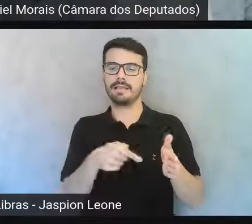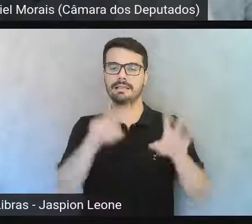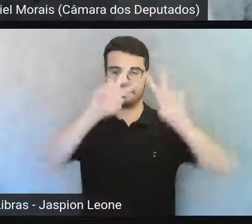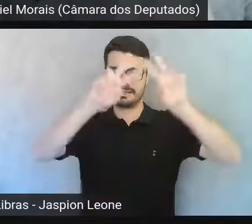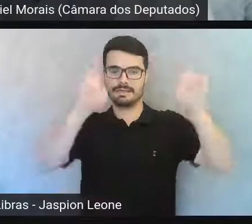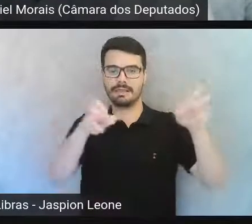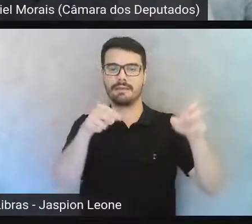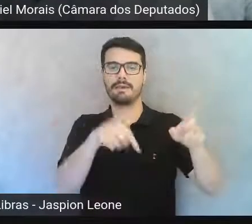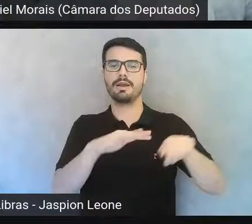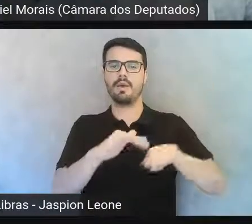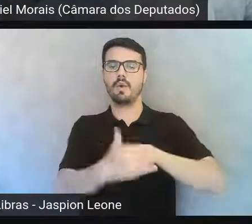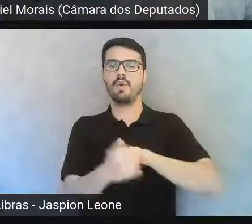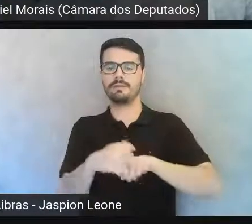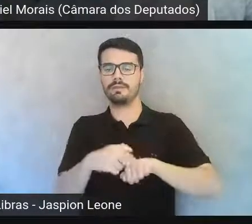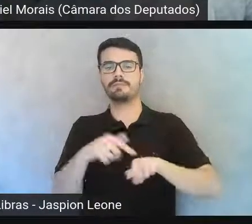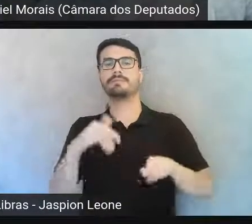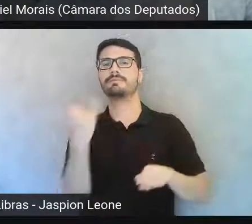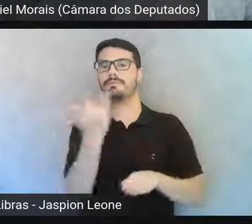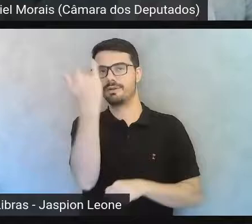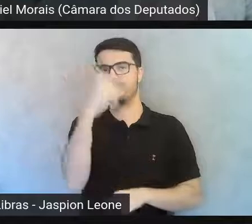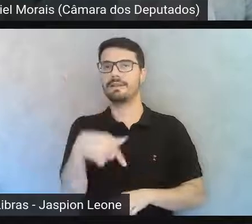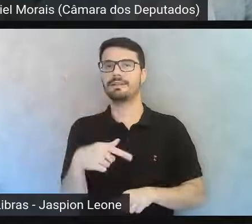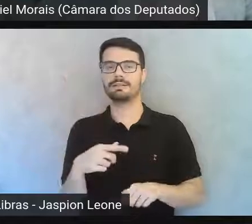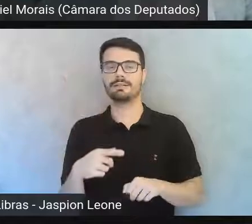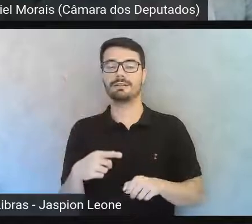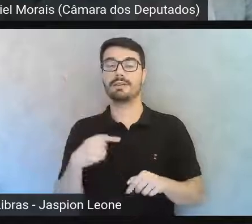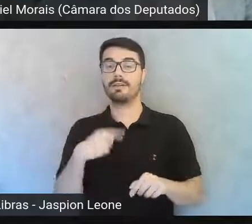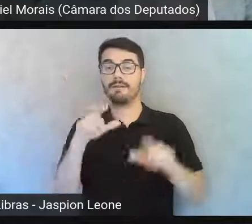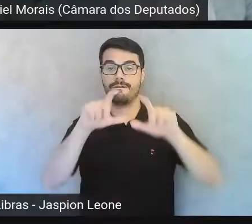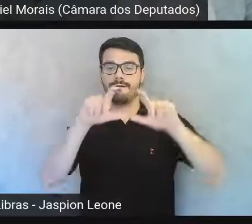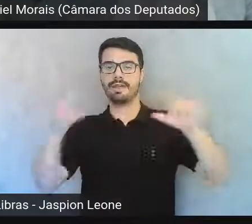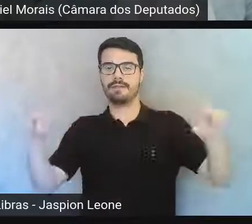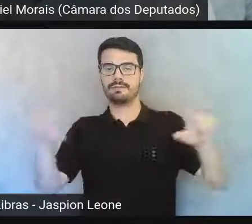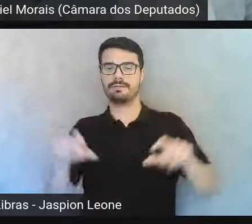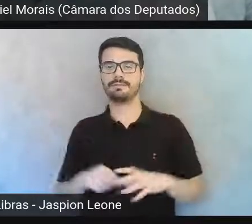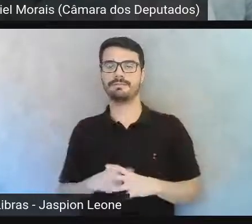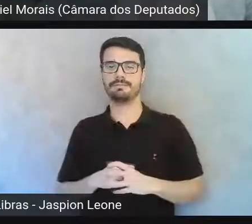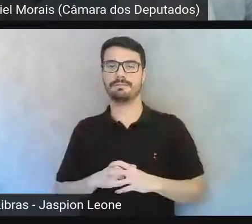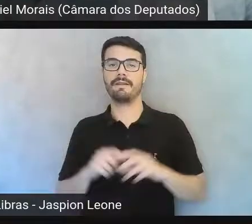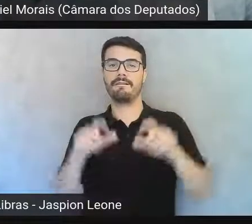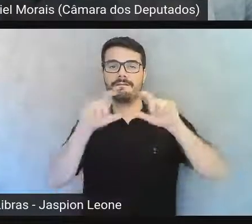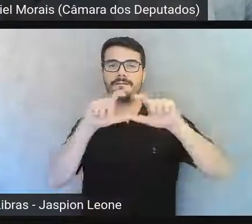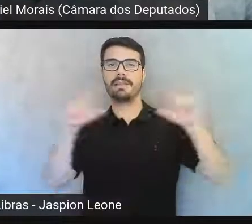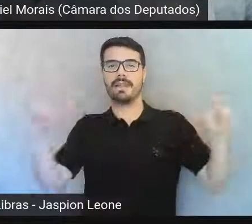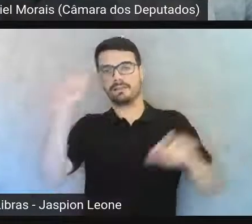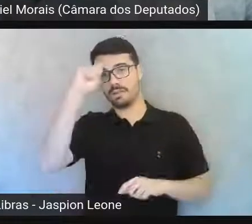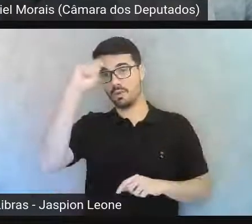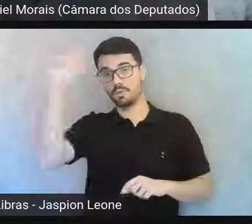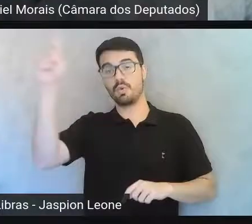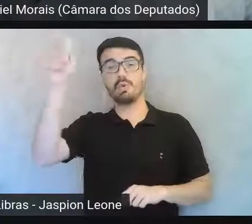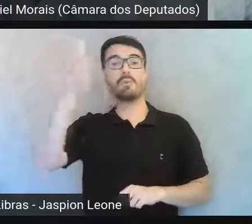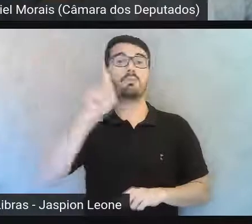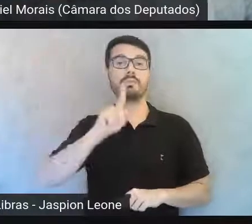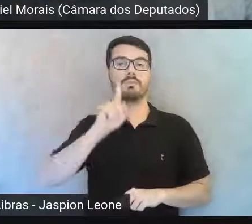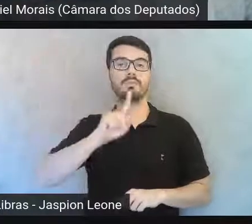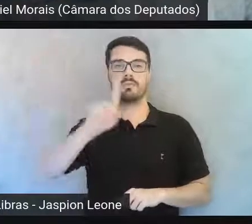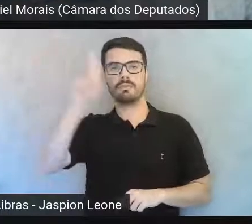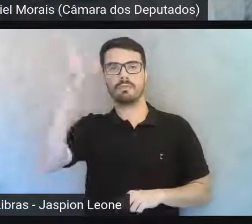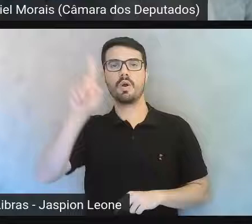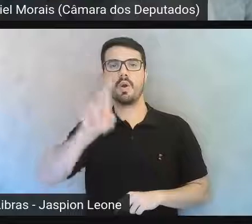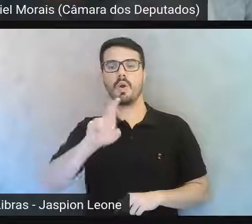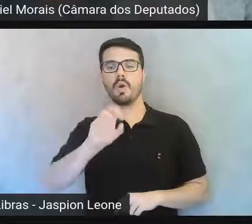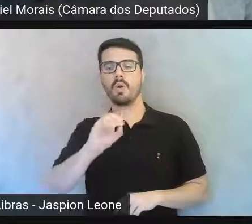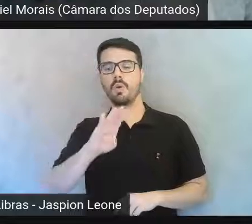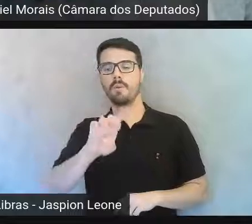Covid. Eu termino aqui colocando uma frase, né? Uma frase do autor estadunidense Roberto Jordan, né?